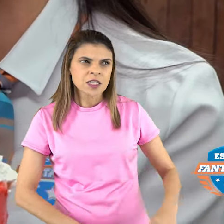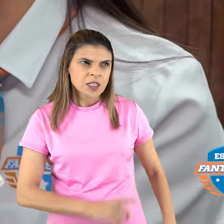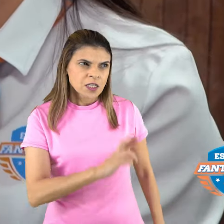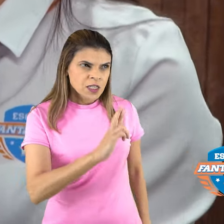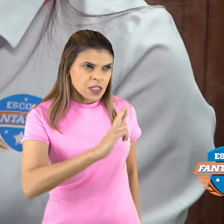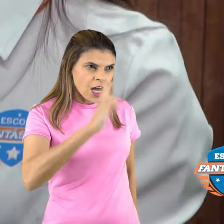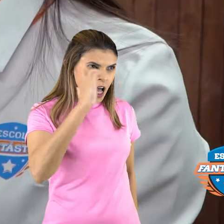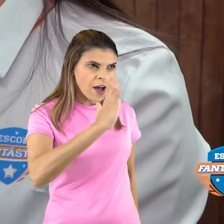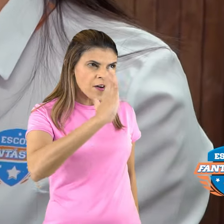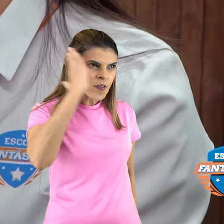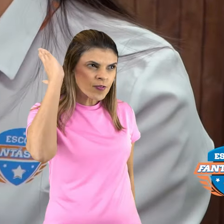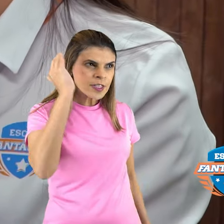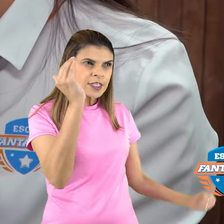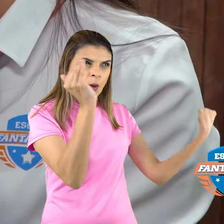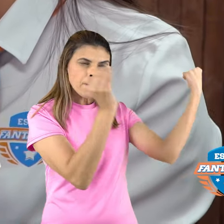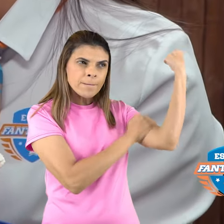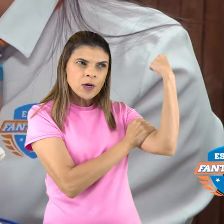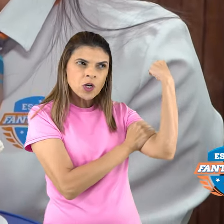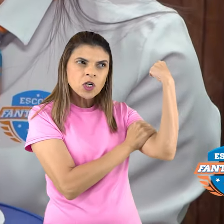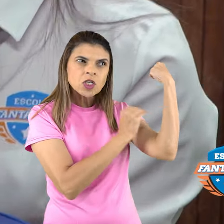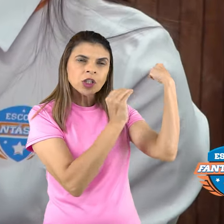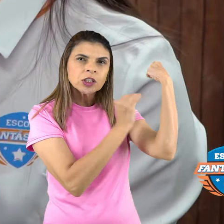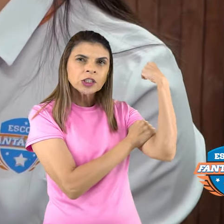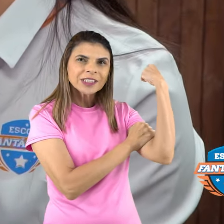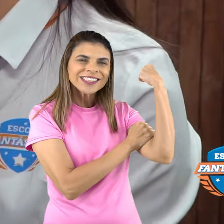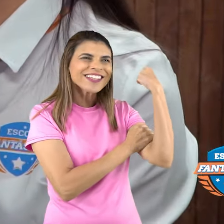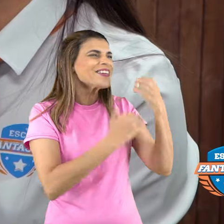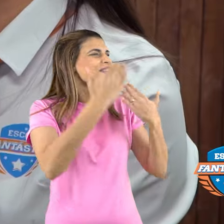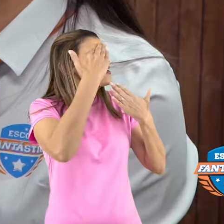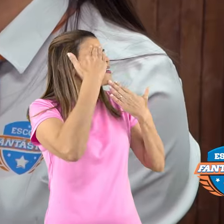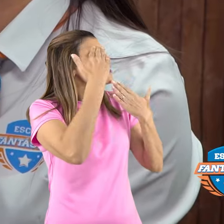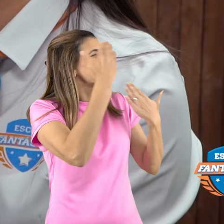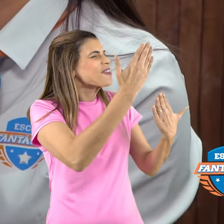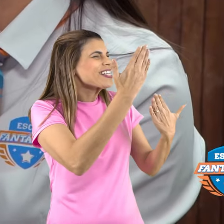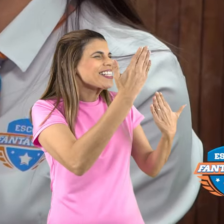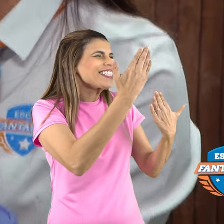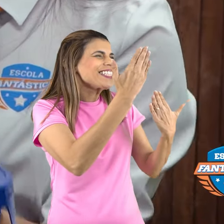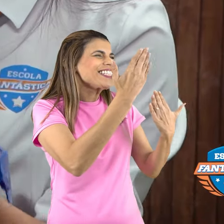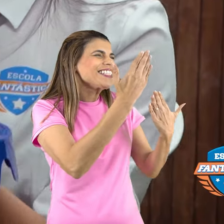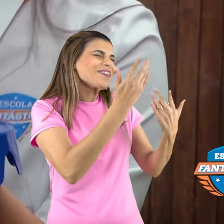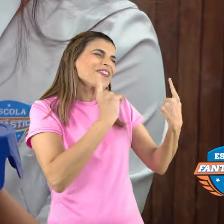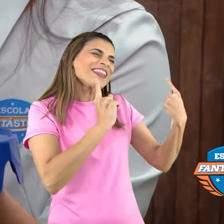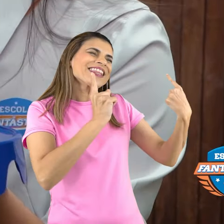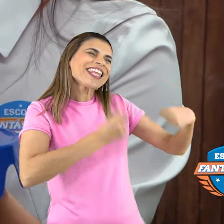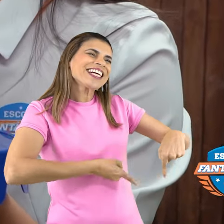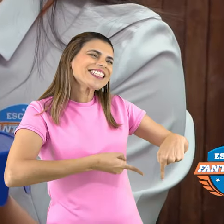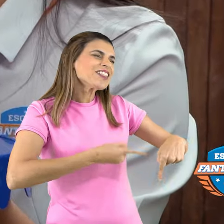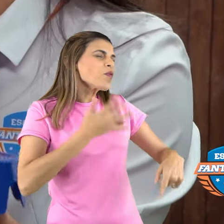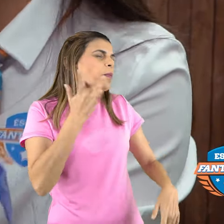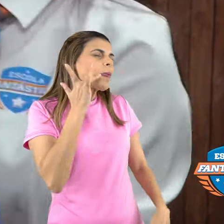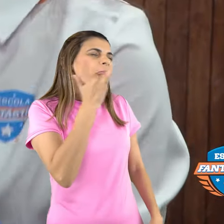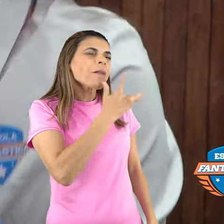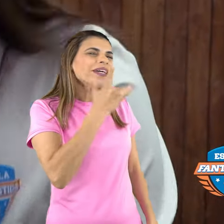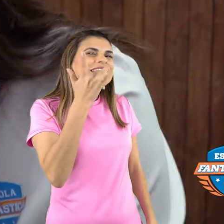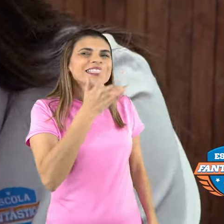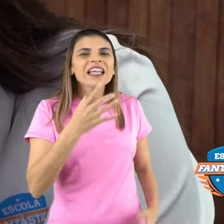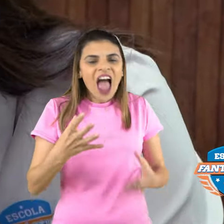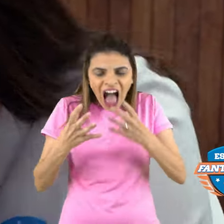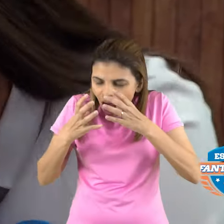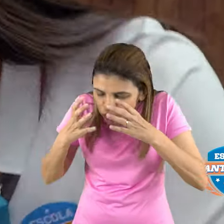Rafael. Bruce. Obrigada por me chamarem pra esse desafio. O bolo tá uma delícia.